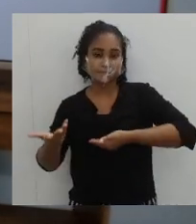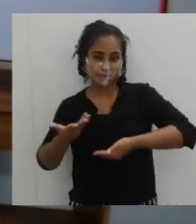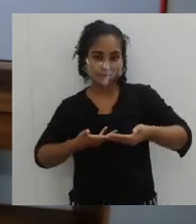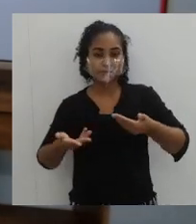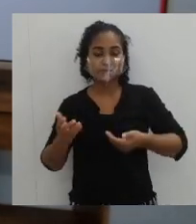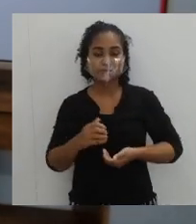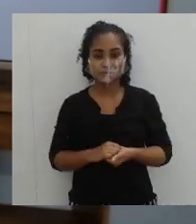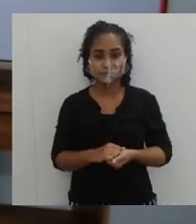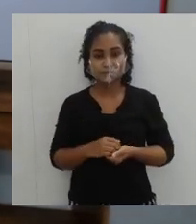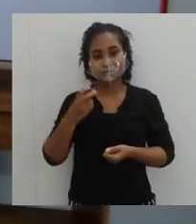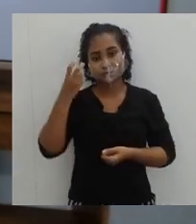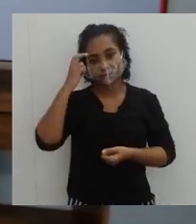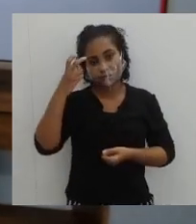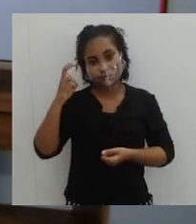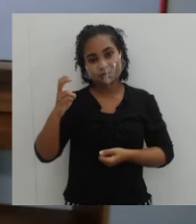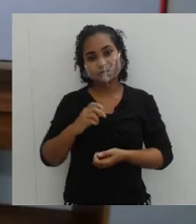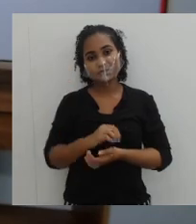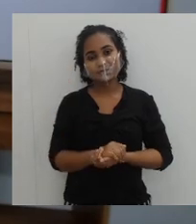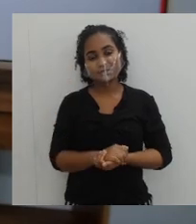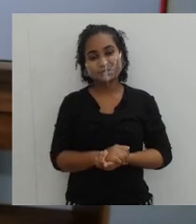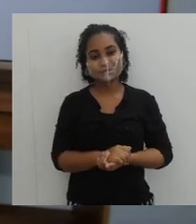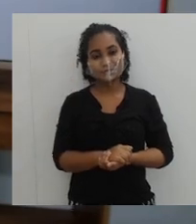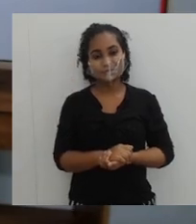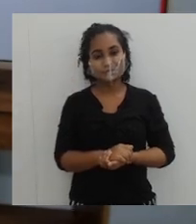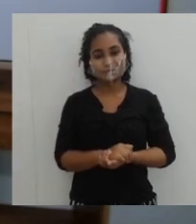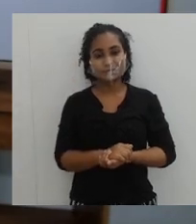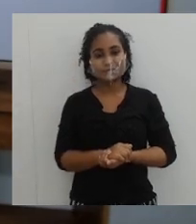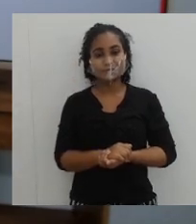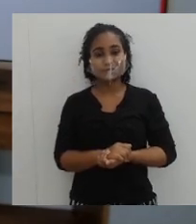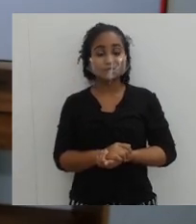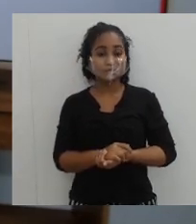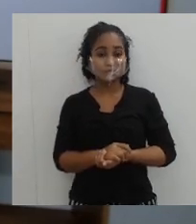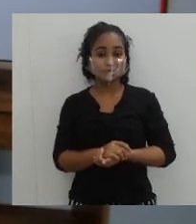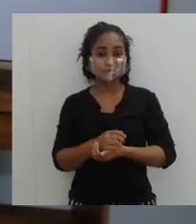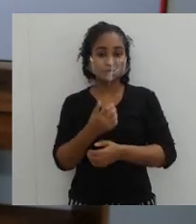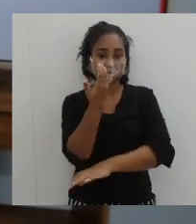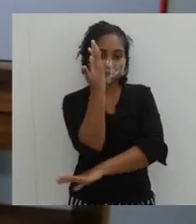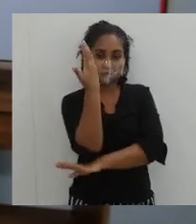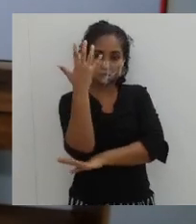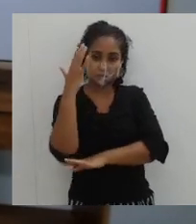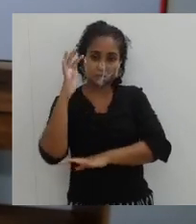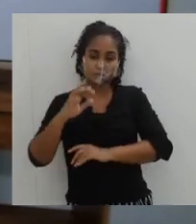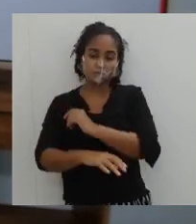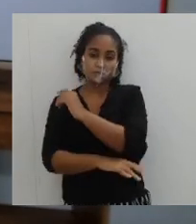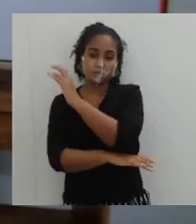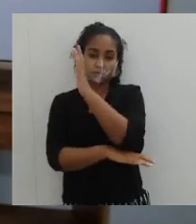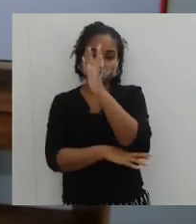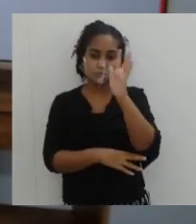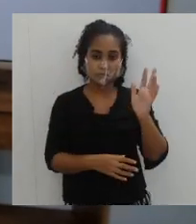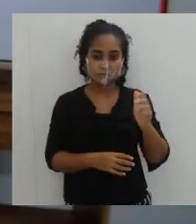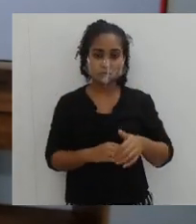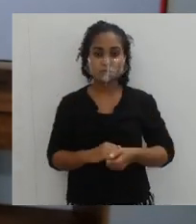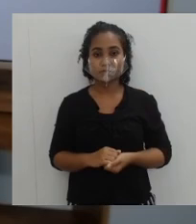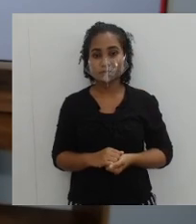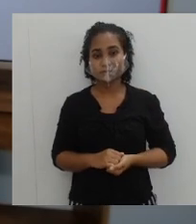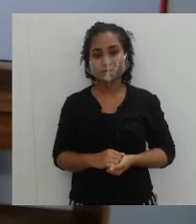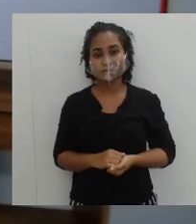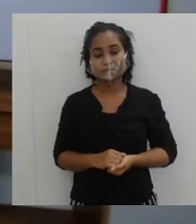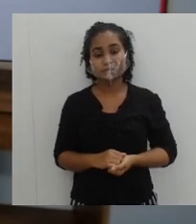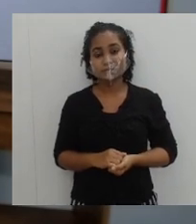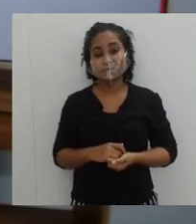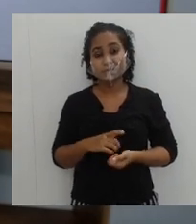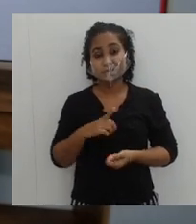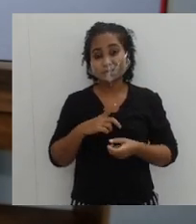tá certo? Culturalmente, as questões ambientais e as questões econômicas. Então, quando a gente fala